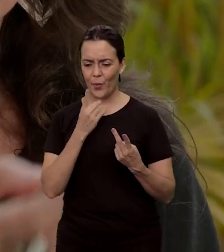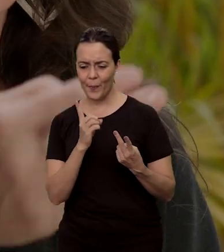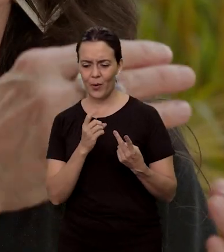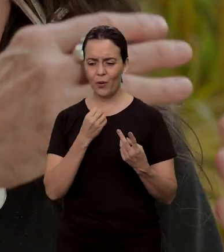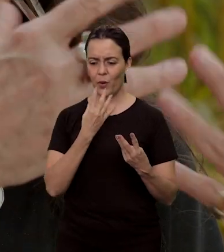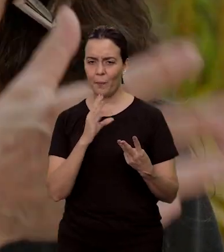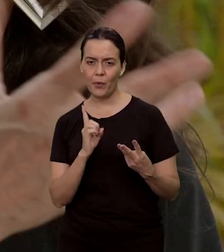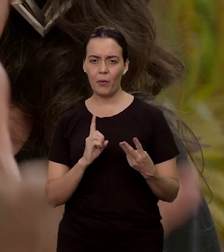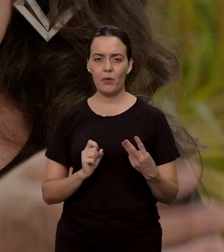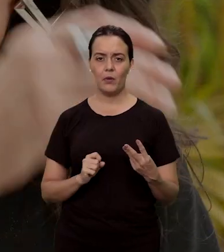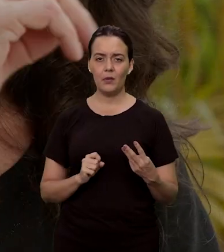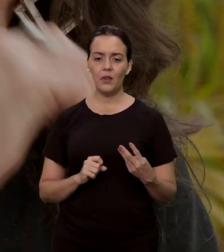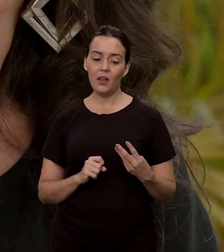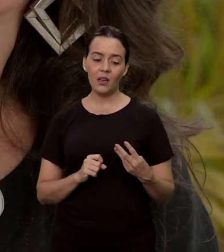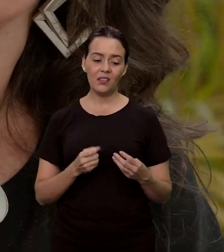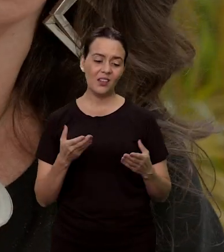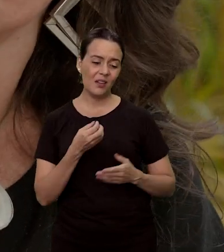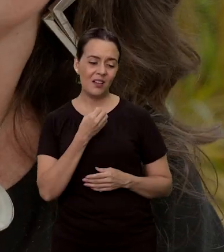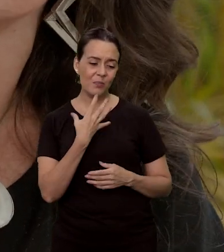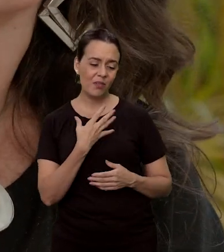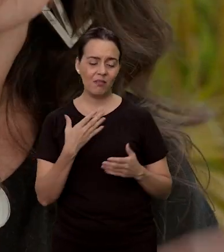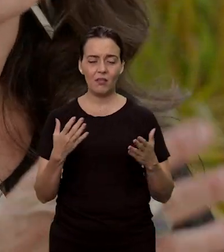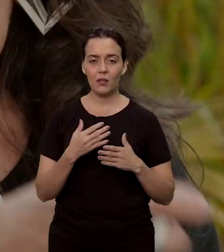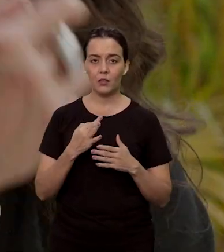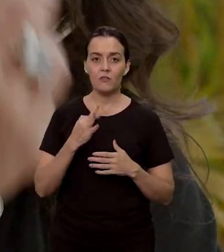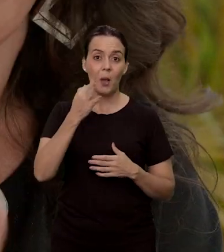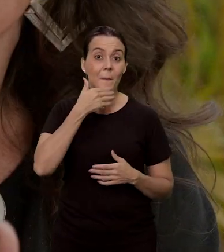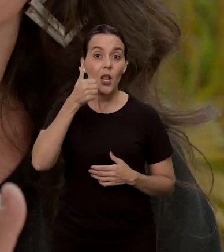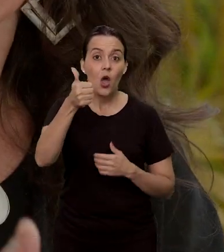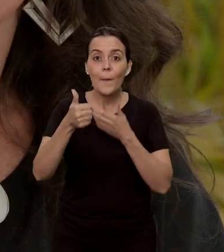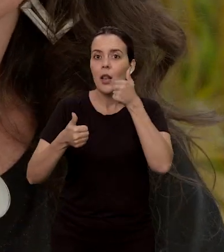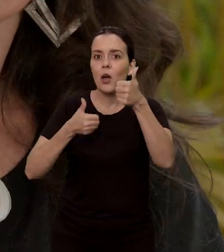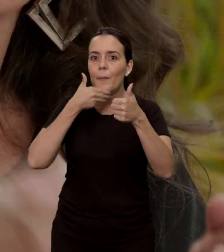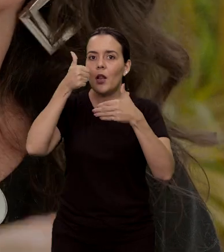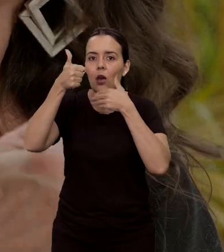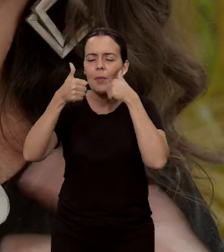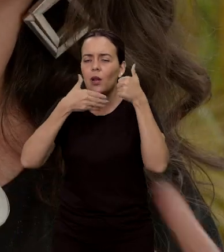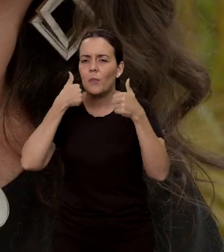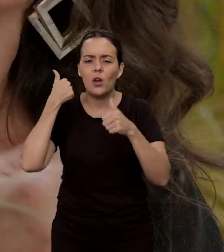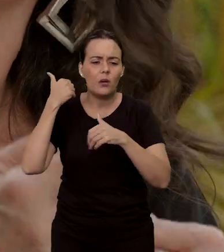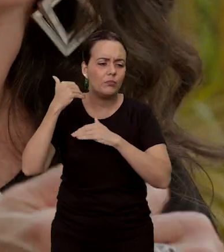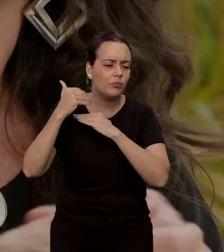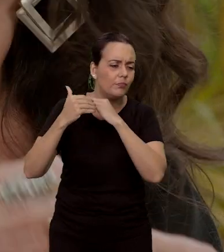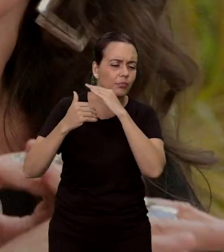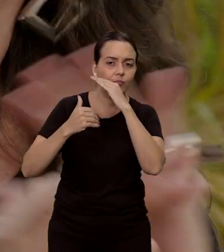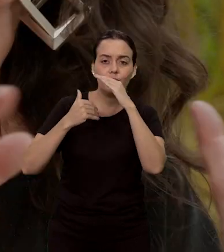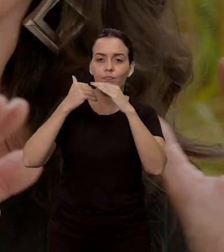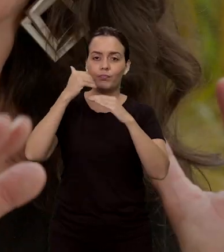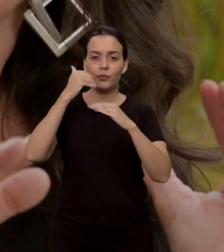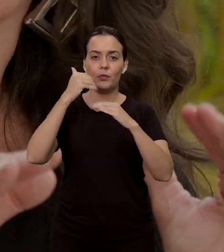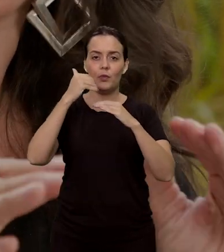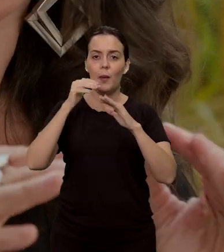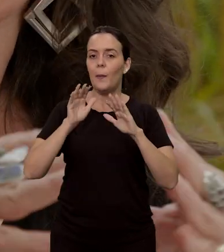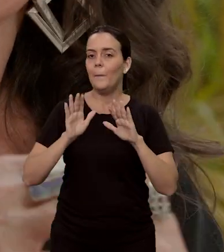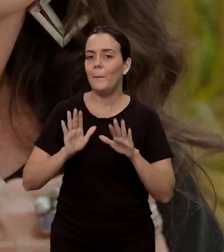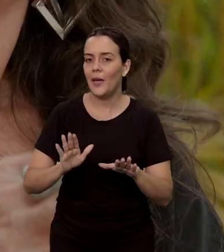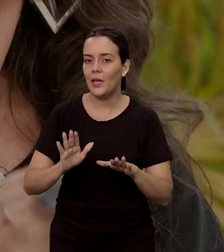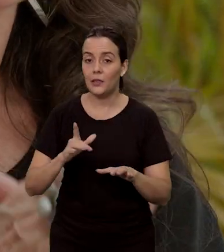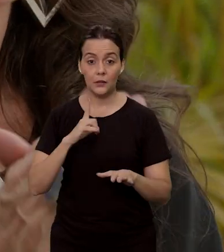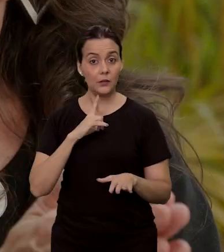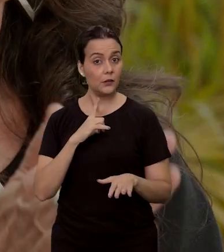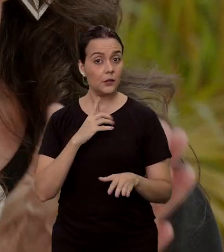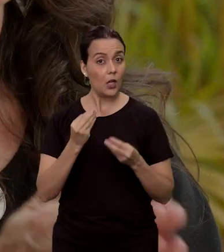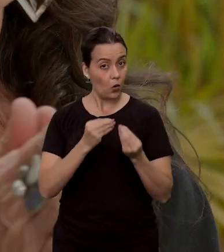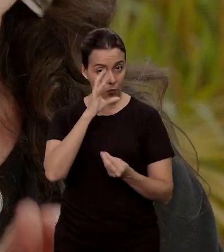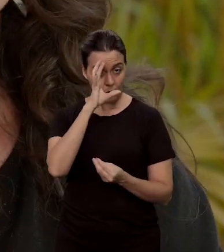sim. Mas nunca foi tão melhor do que antes. Com risco, sim, mas com possibilidade de solucionar como nunca houve.